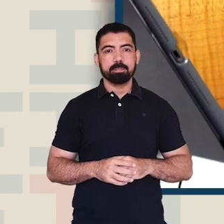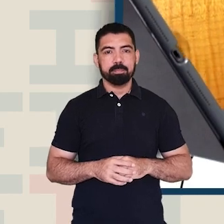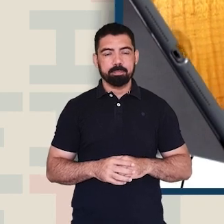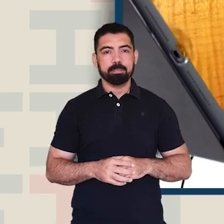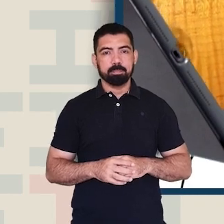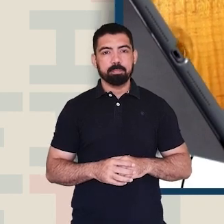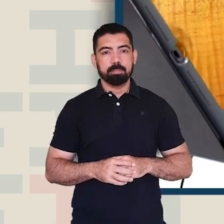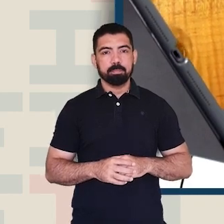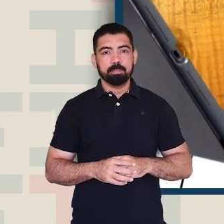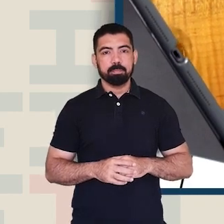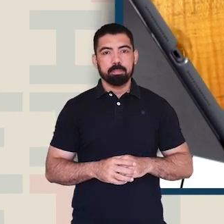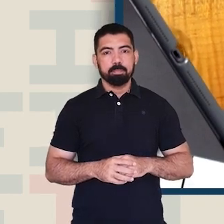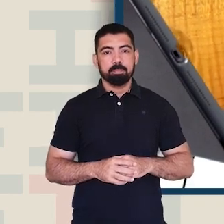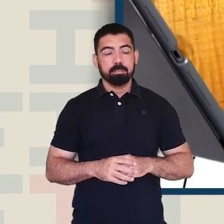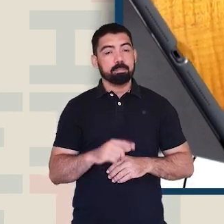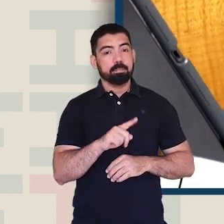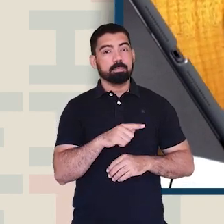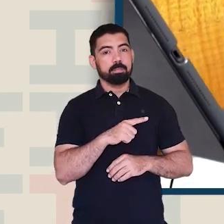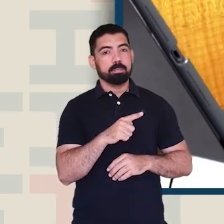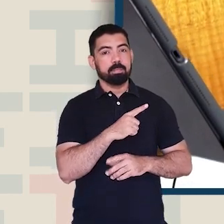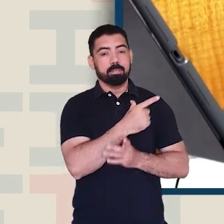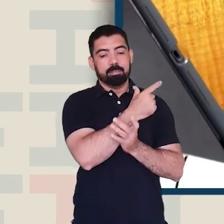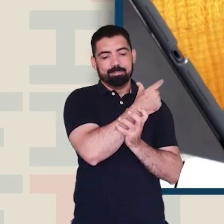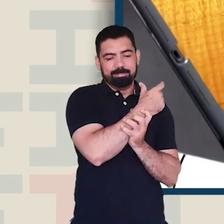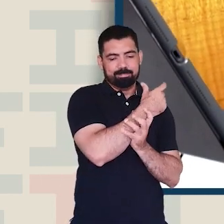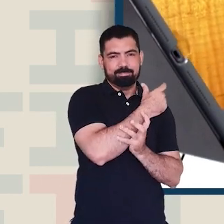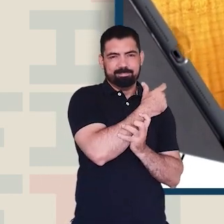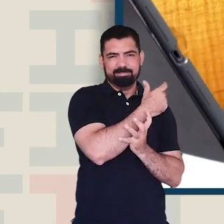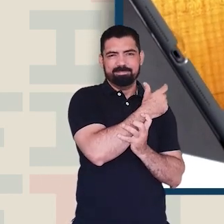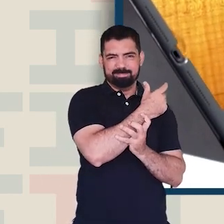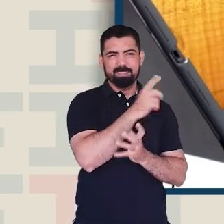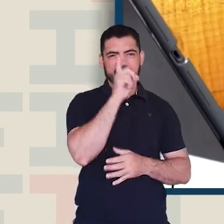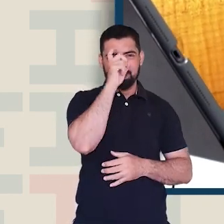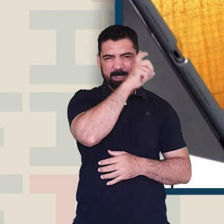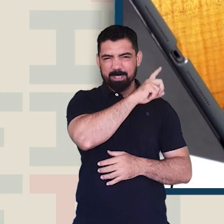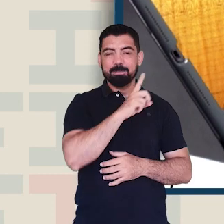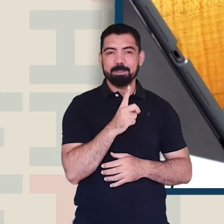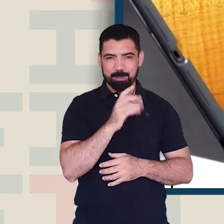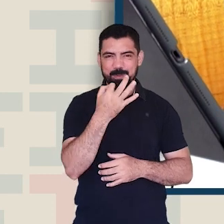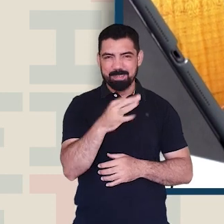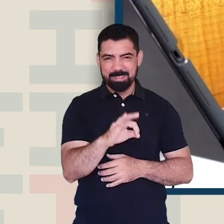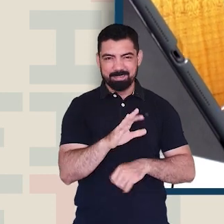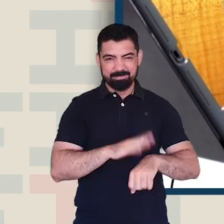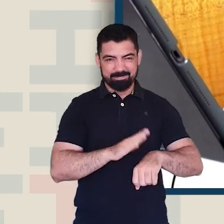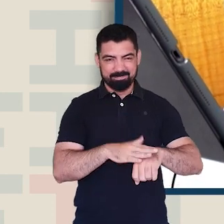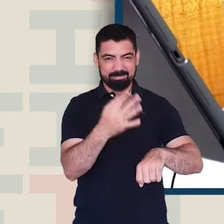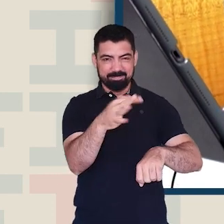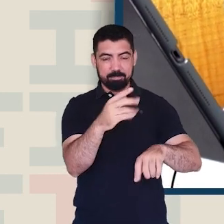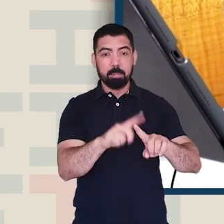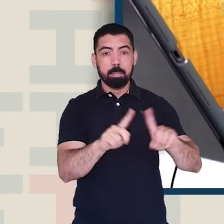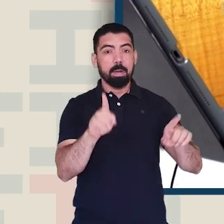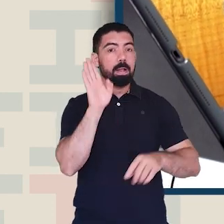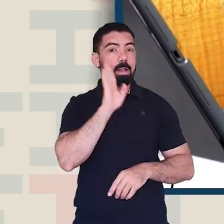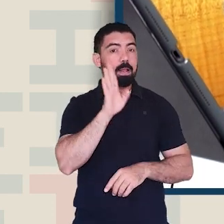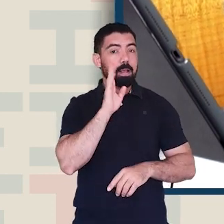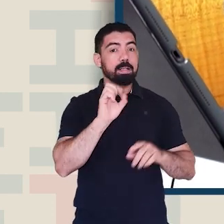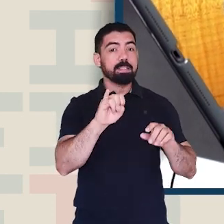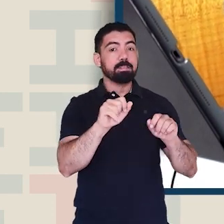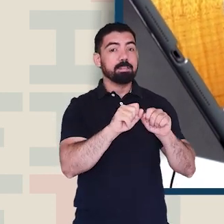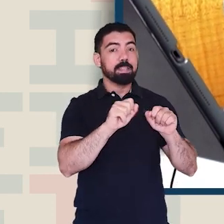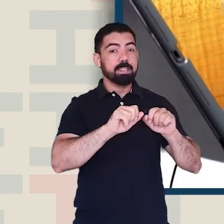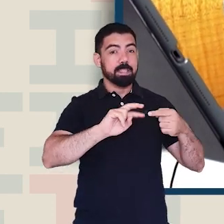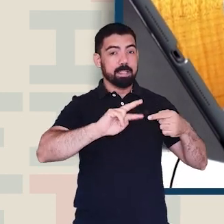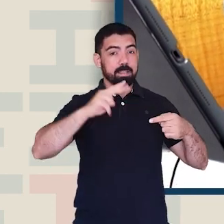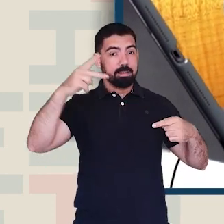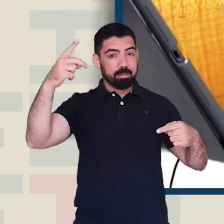Menor tem que ter uma abertura de mão que dá quase uma cãibra, né? Mas ele é legal quando você faz em